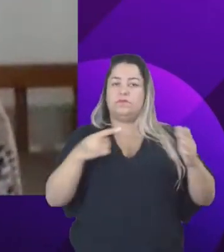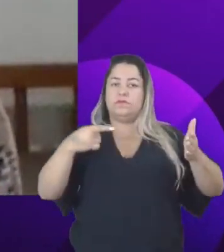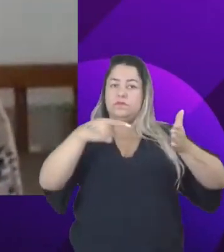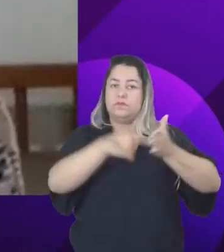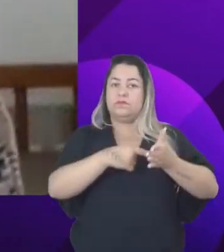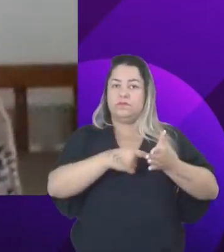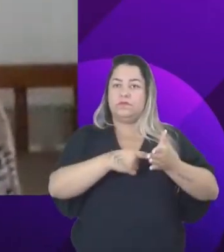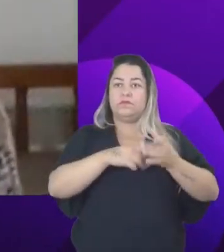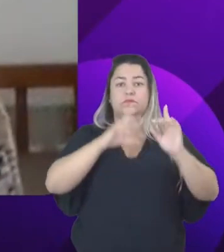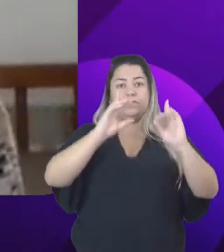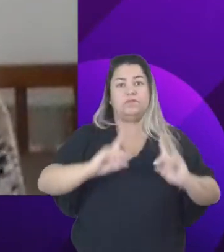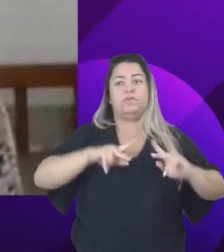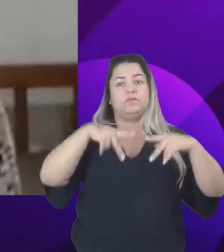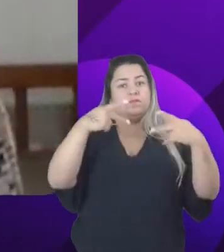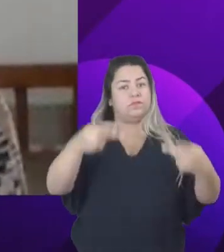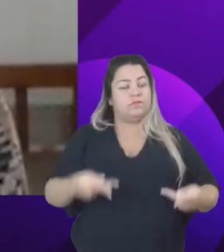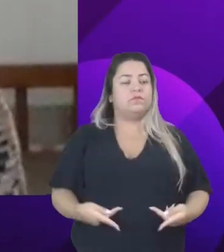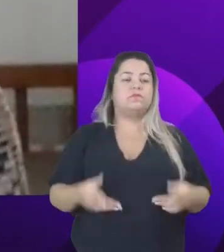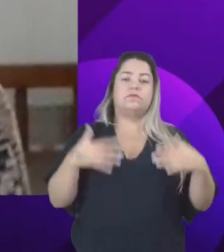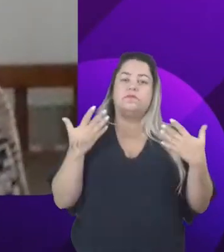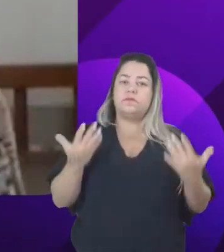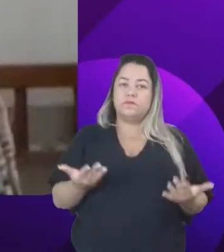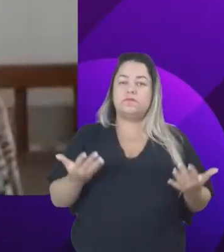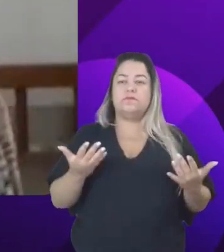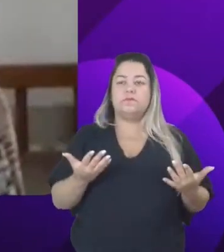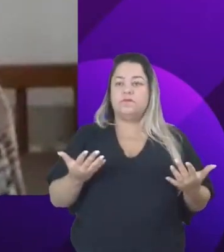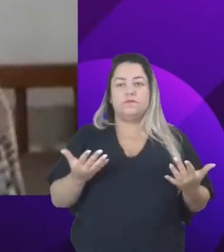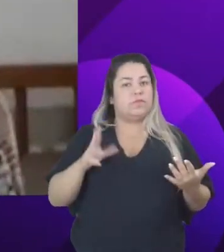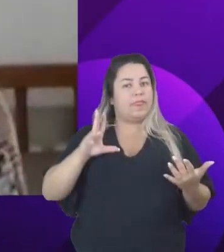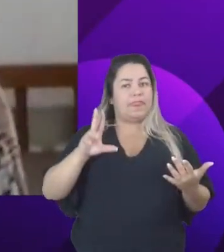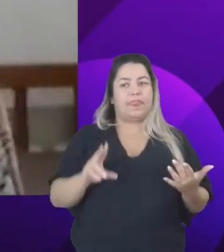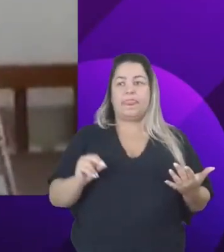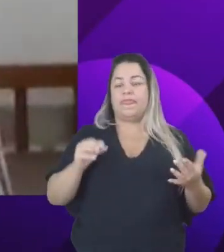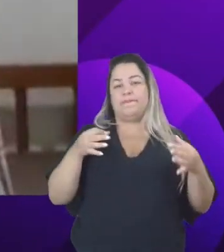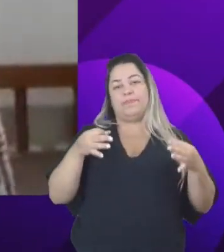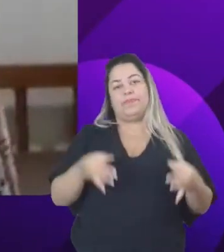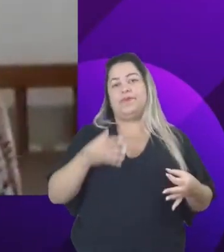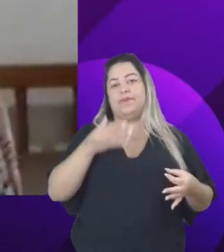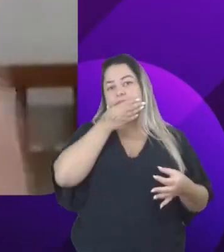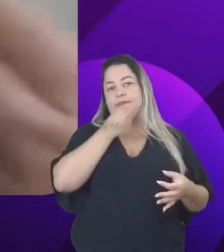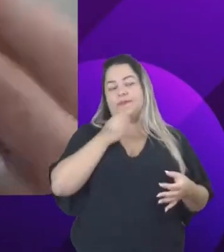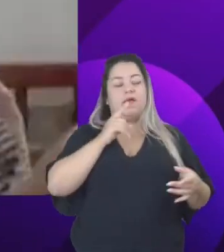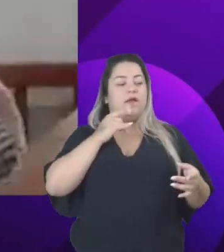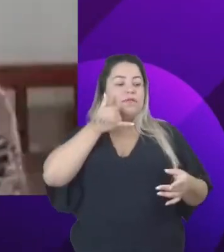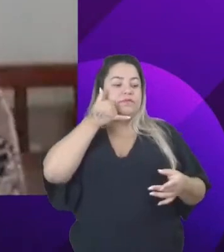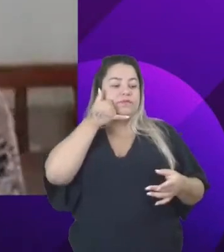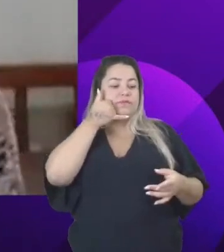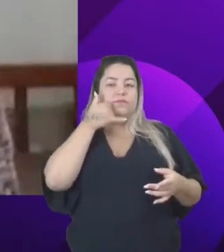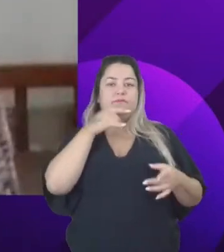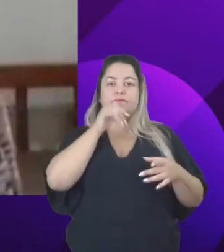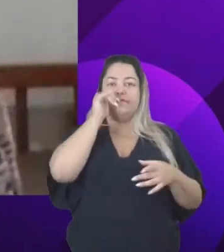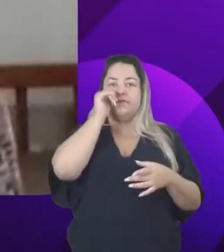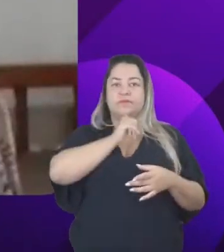denúncias contra direitos humanos. Então, não é adequado que um homem atenda uma mulher